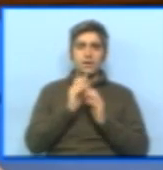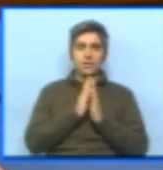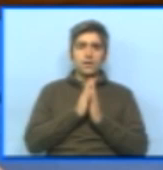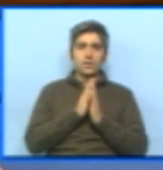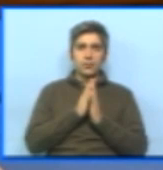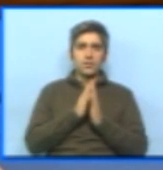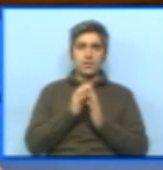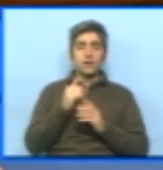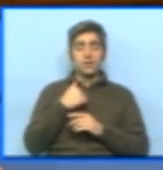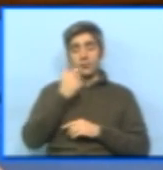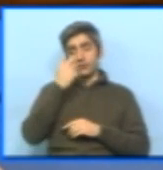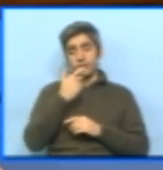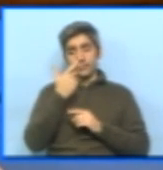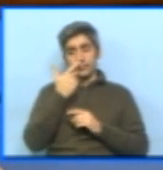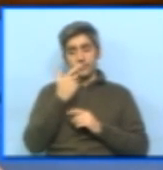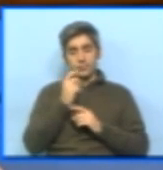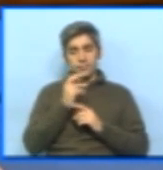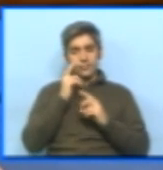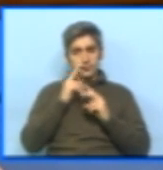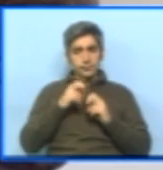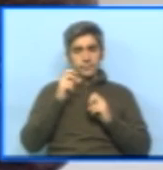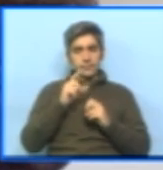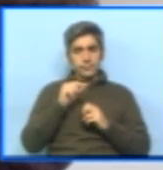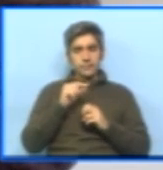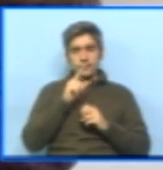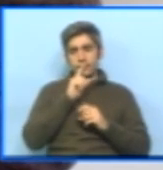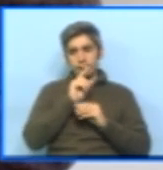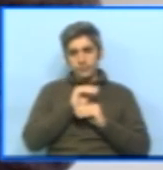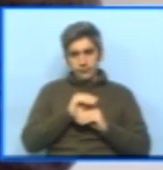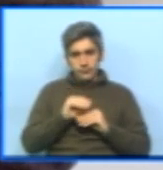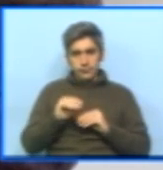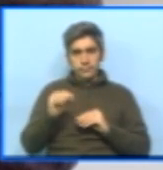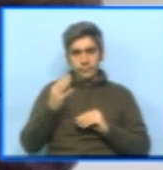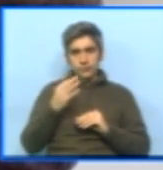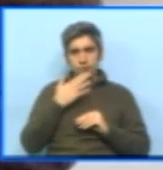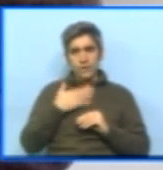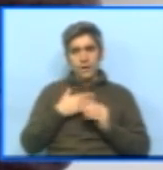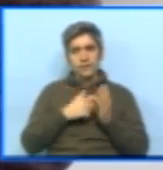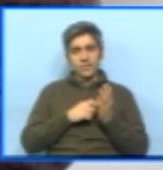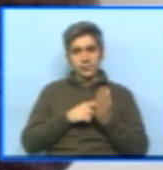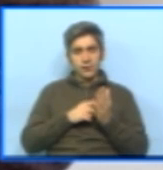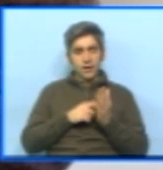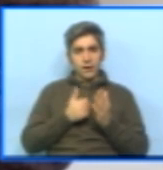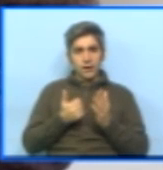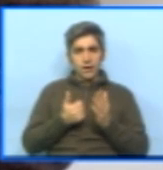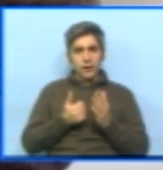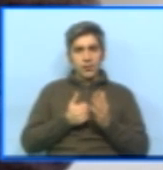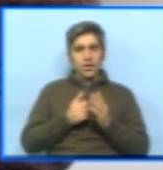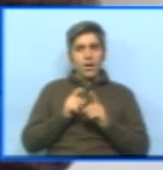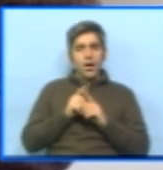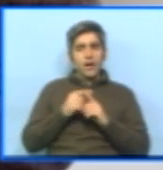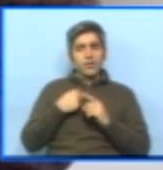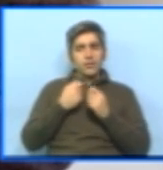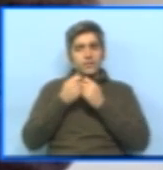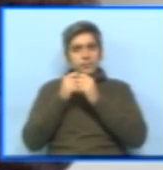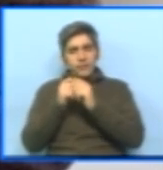pessoal, foi esta redescoberta do silêncio que tanto nos faz falta. No fundo, como um retiro